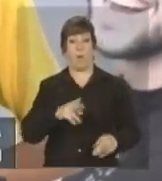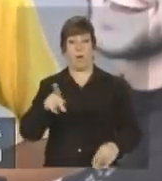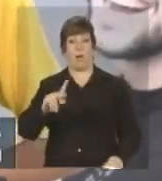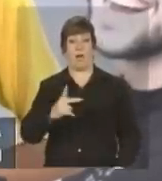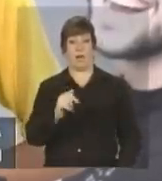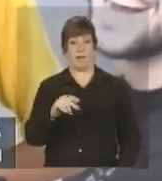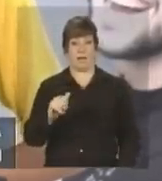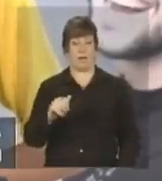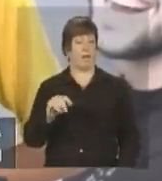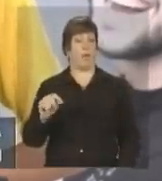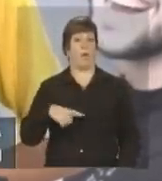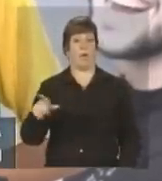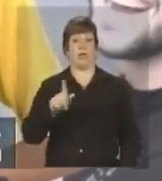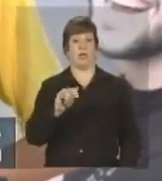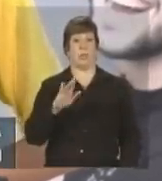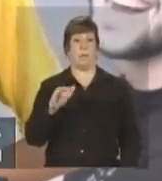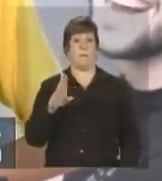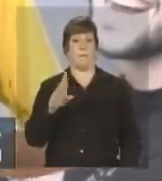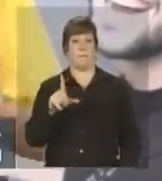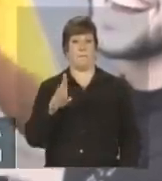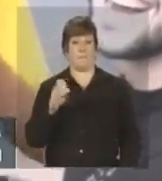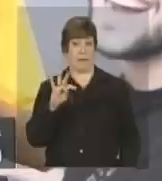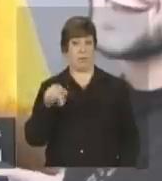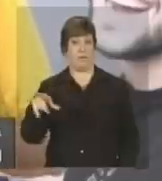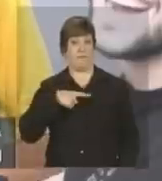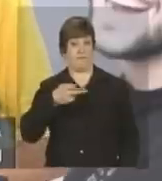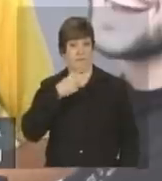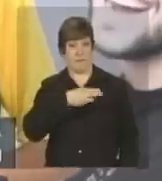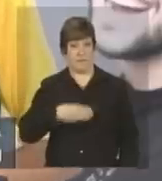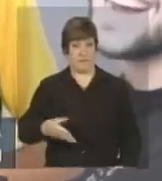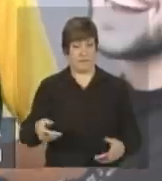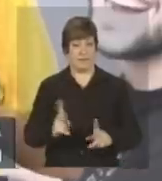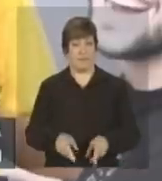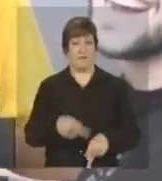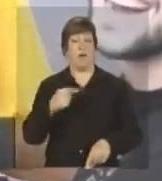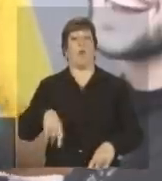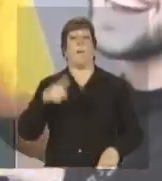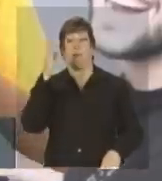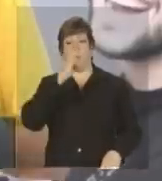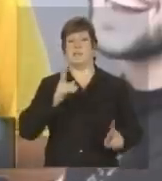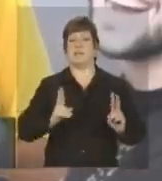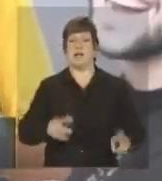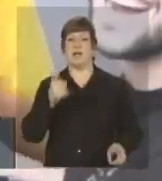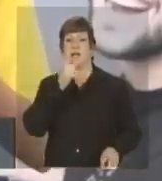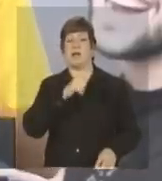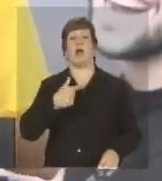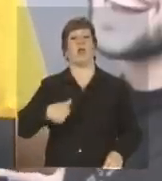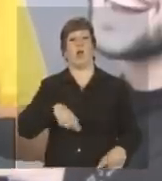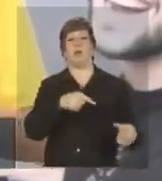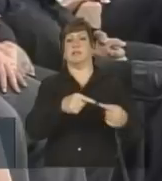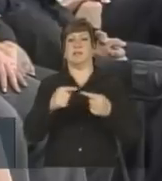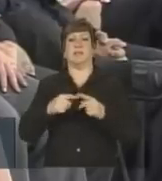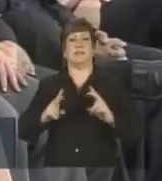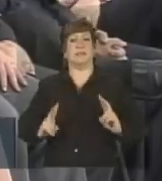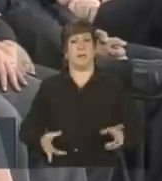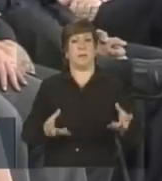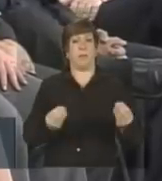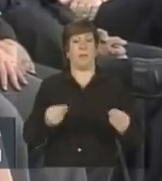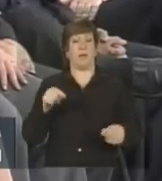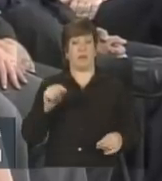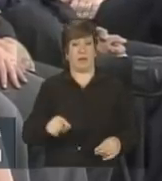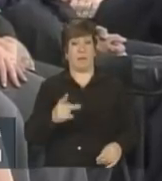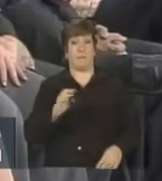entre sociedade e poder público. Sem dúvida alguma, ganha o Brasil. E, sem dúvida alguma, nós nos identificamos muito com essa conquista do